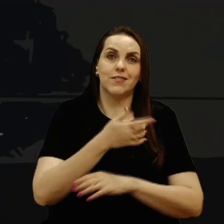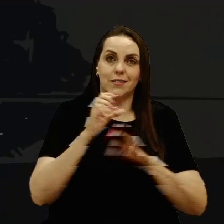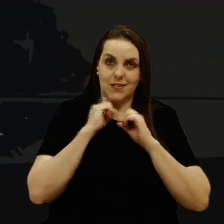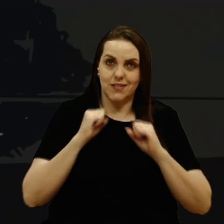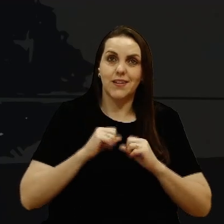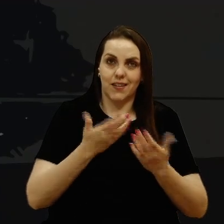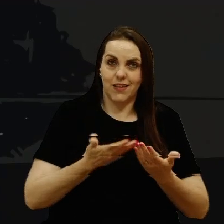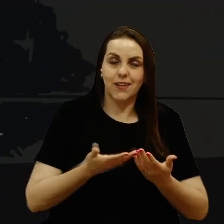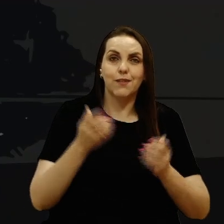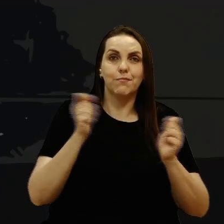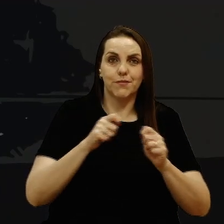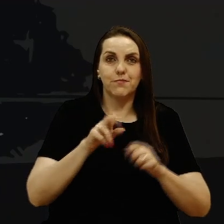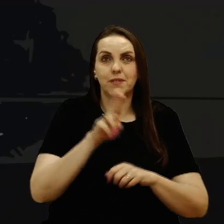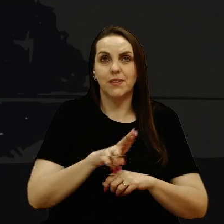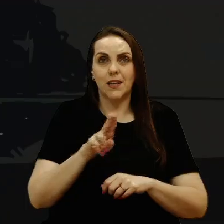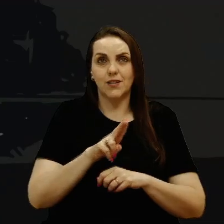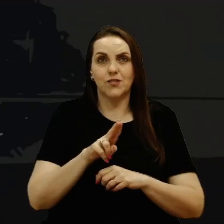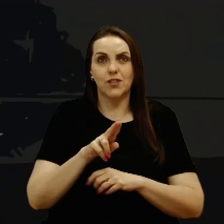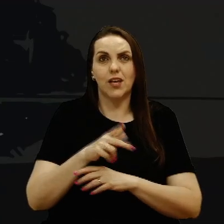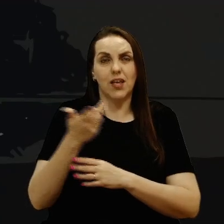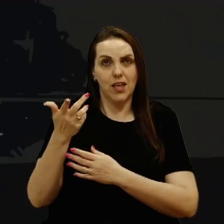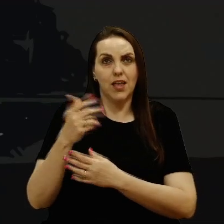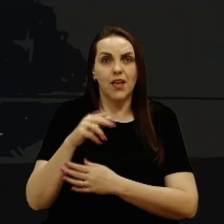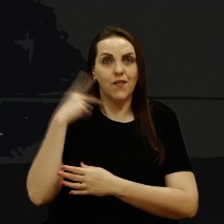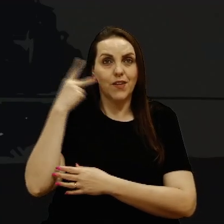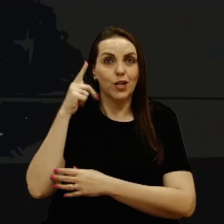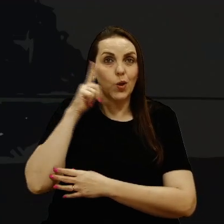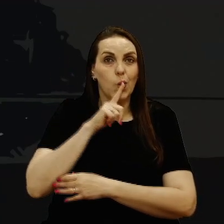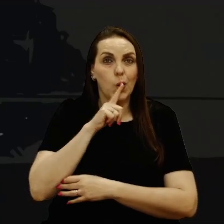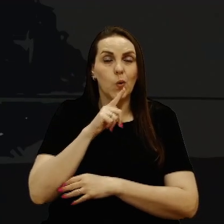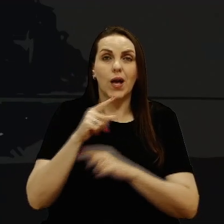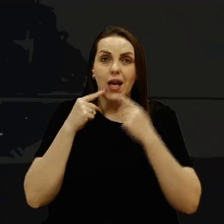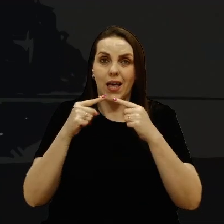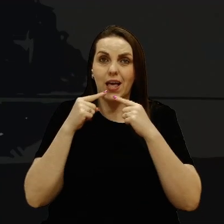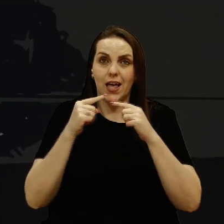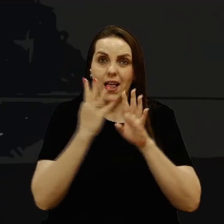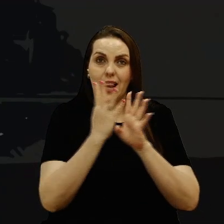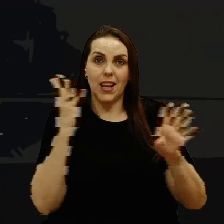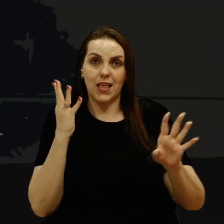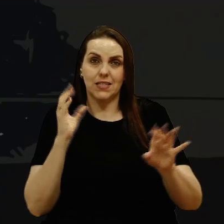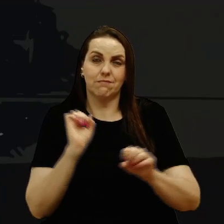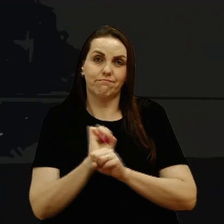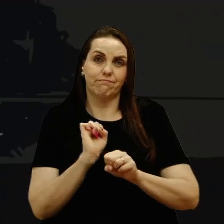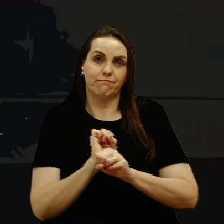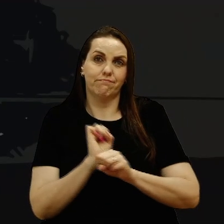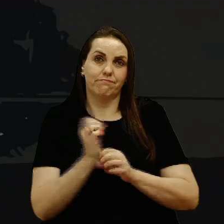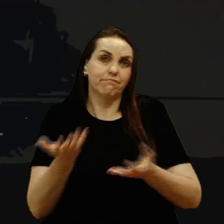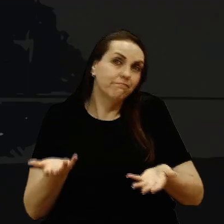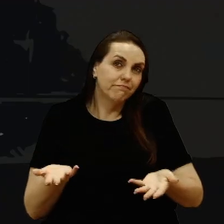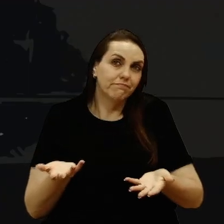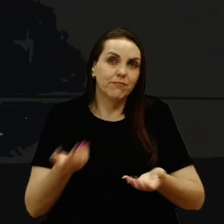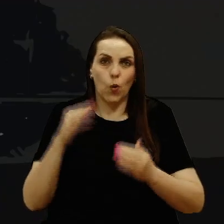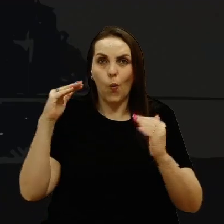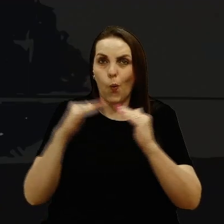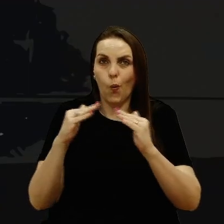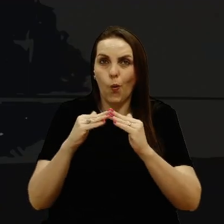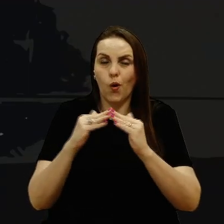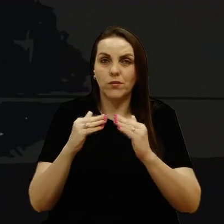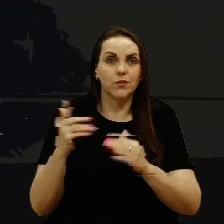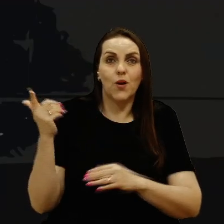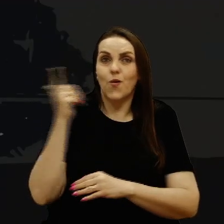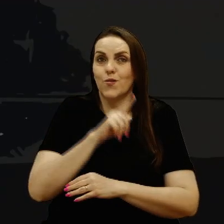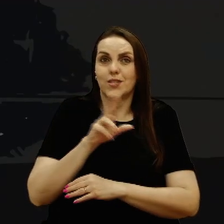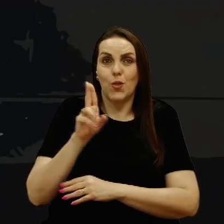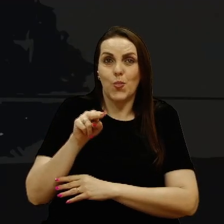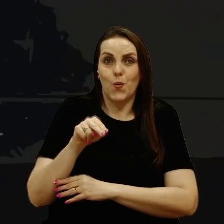que criticou esses dias a lista de espera, e eu concordo, mas eu não vou conseguir nunca, e eu faço uma crítica a mim